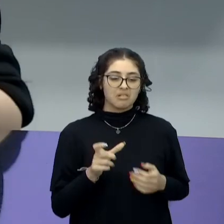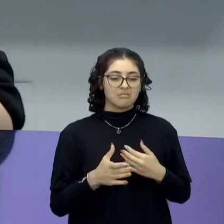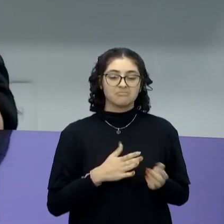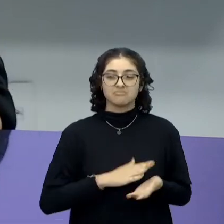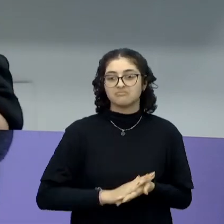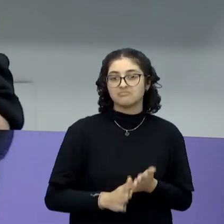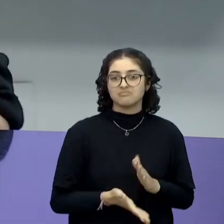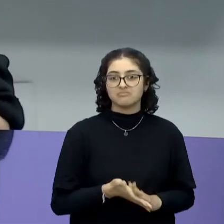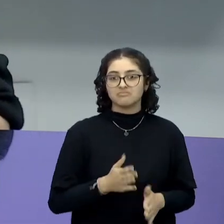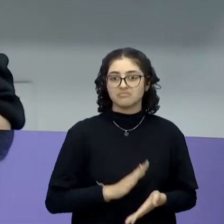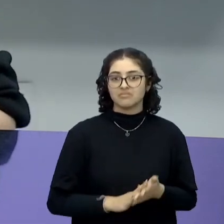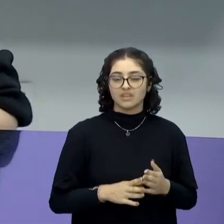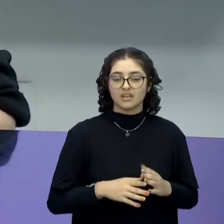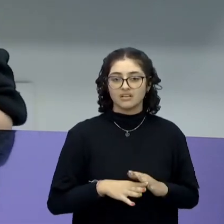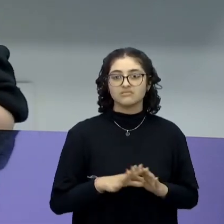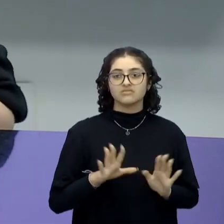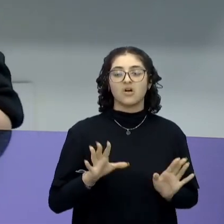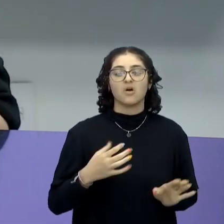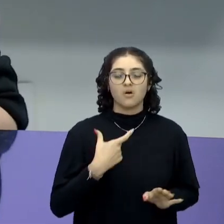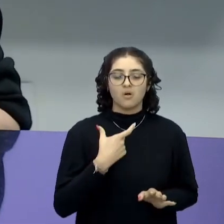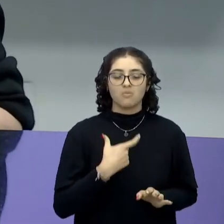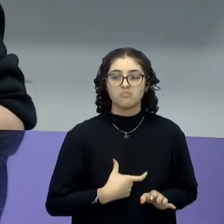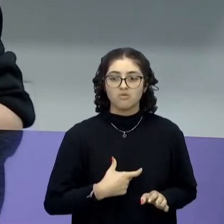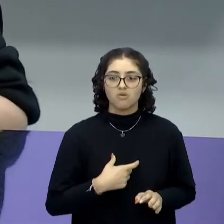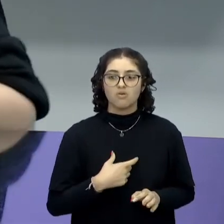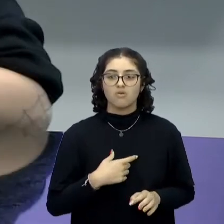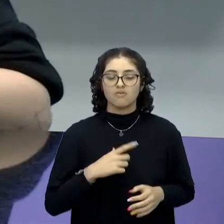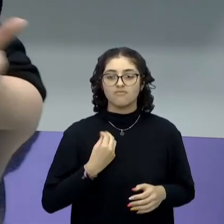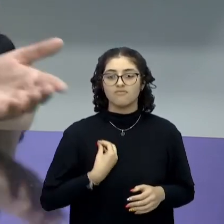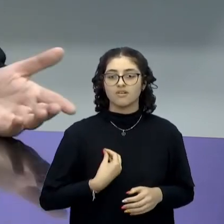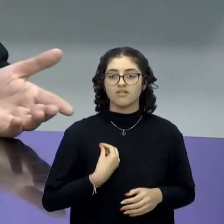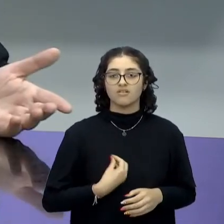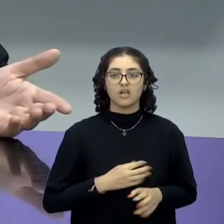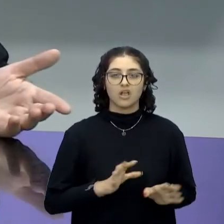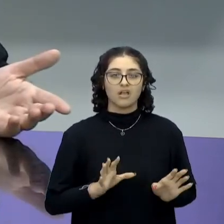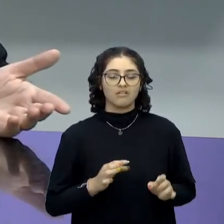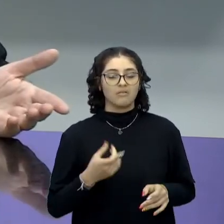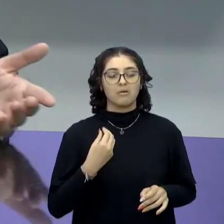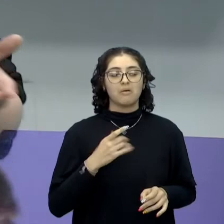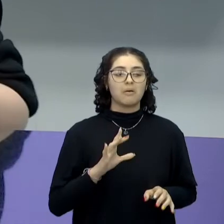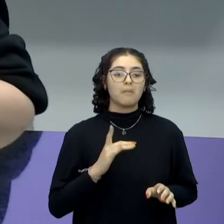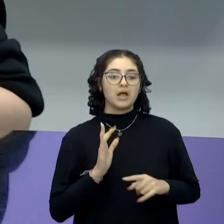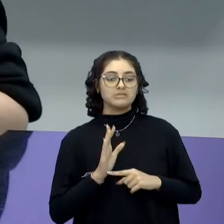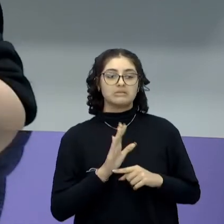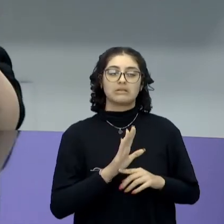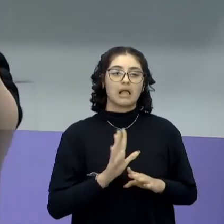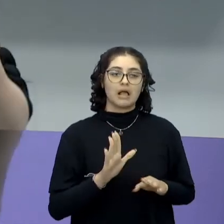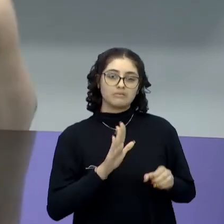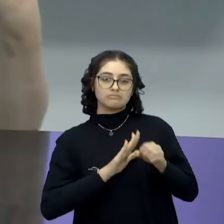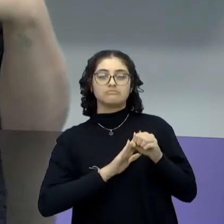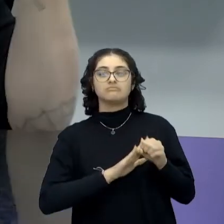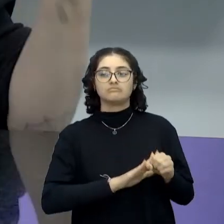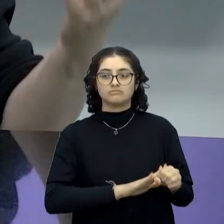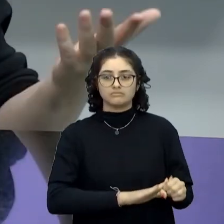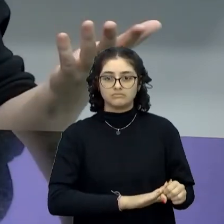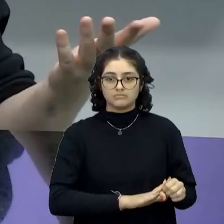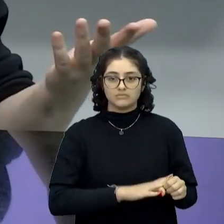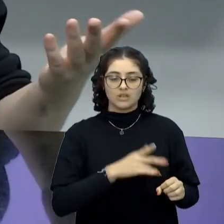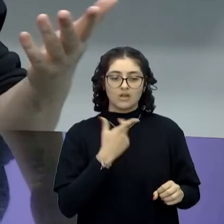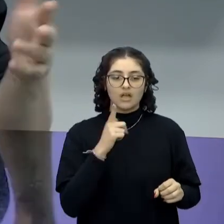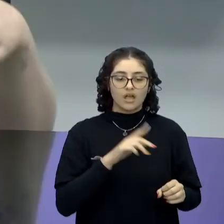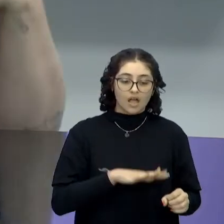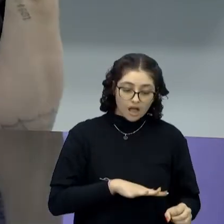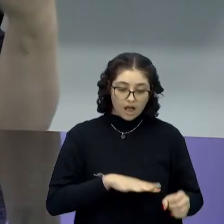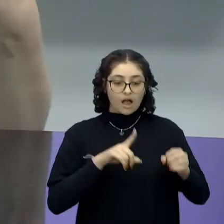que mantêm o seu corpo funcionando e, por conta disso, não merecessem acessar nenhuma outra